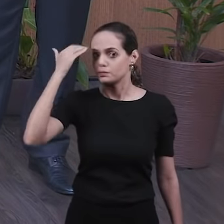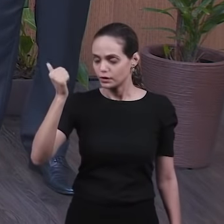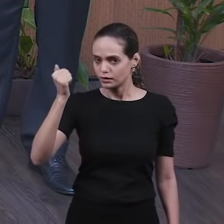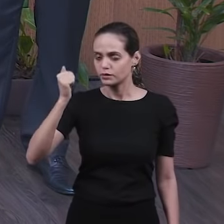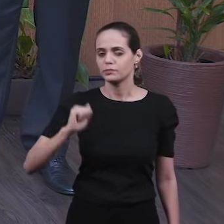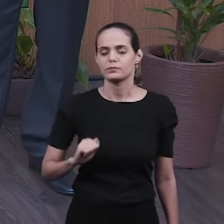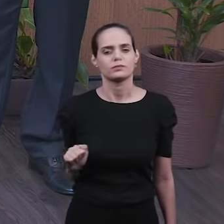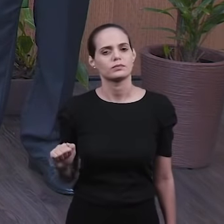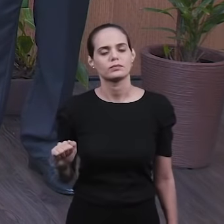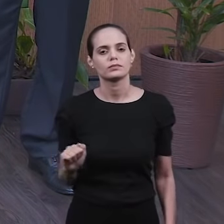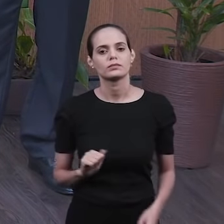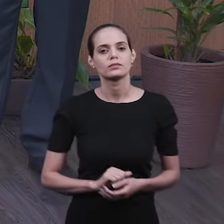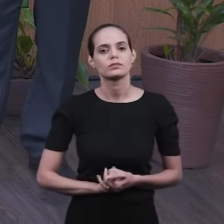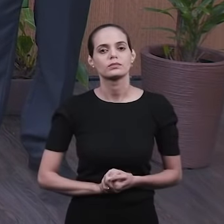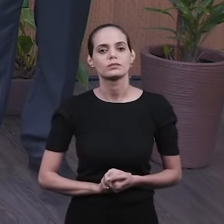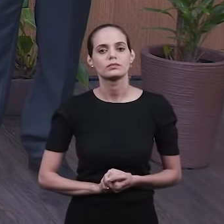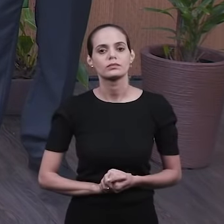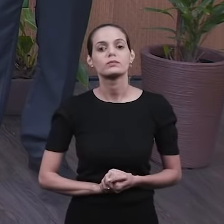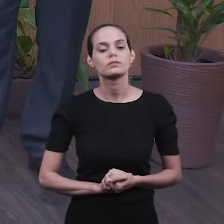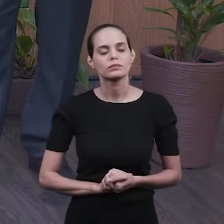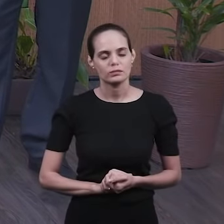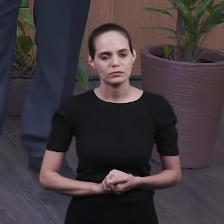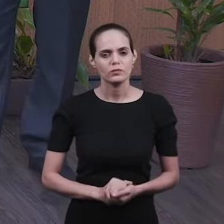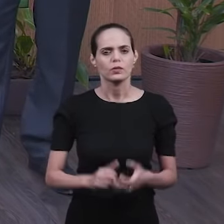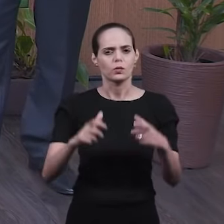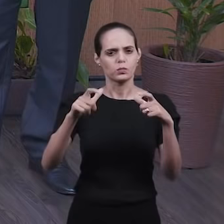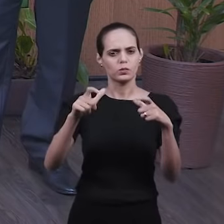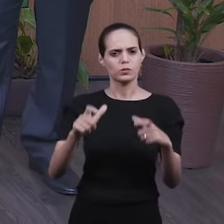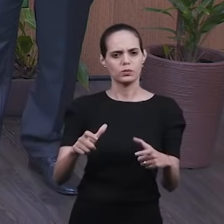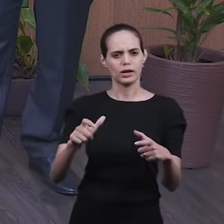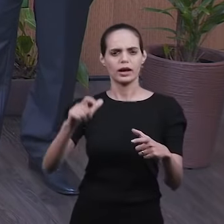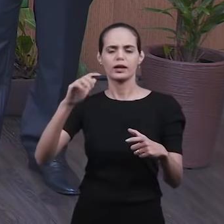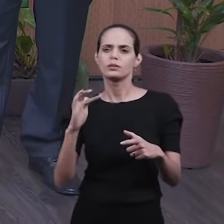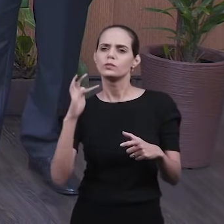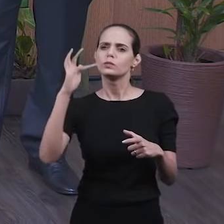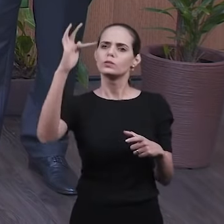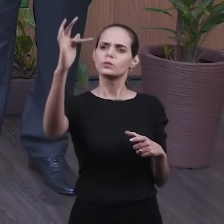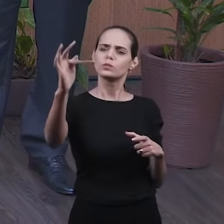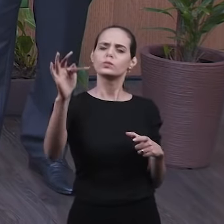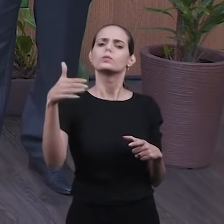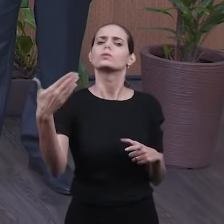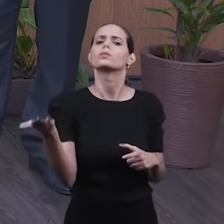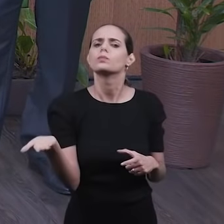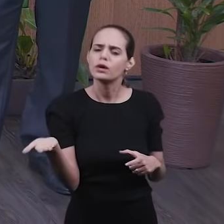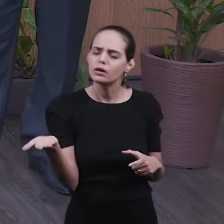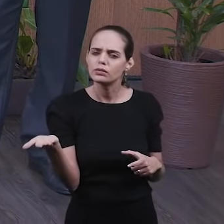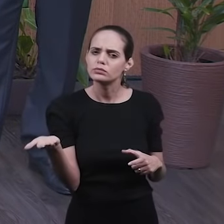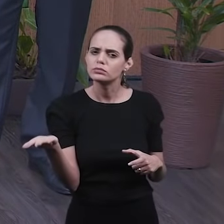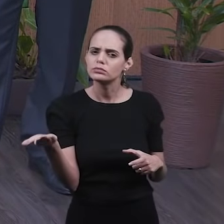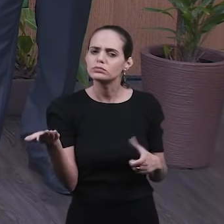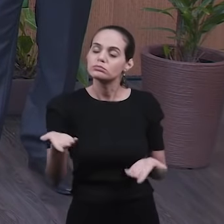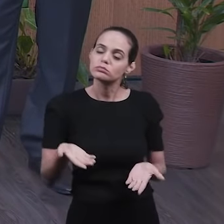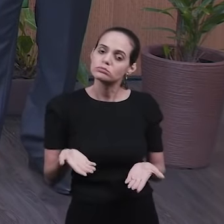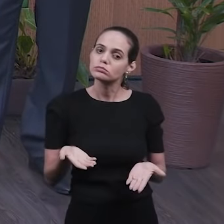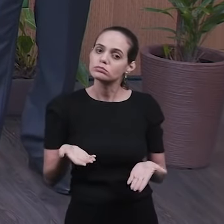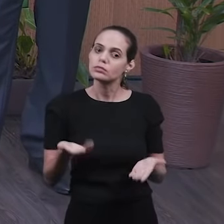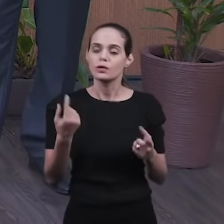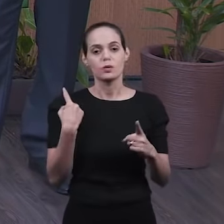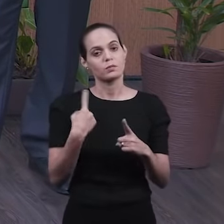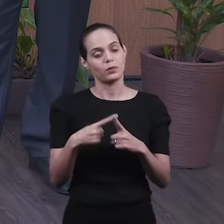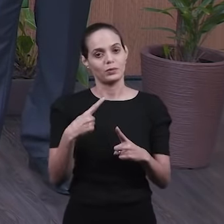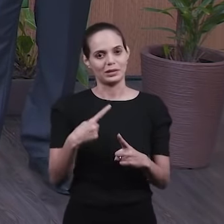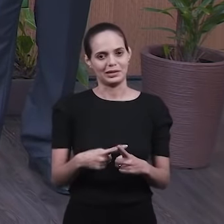em qual lugar estaremos no nosso futuro, já que, para o homem que